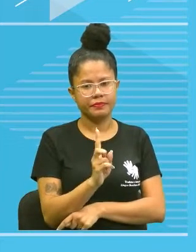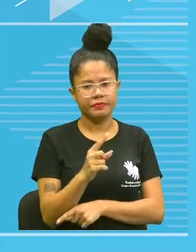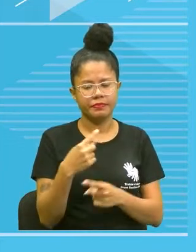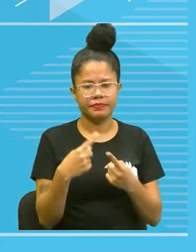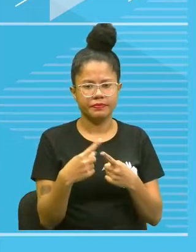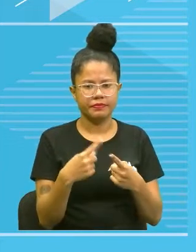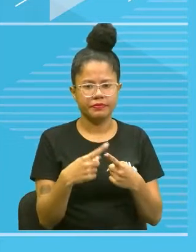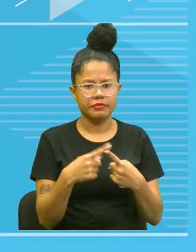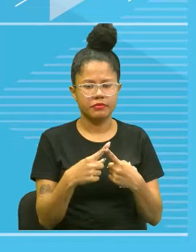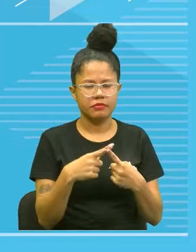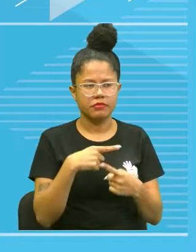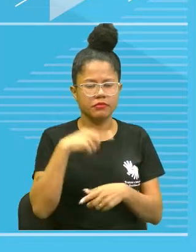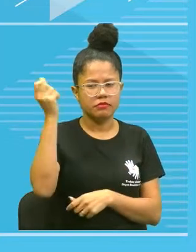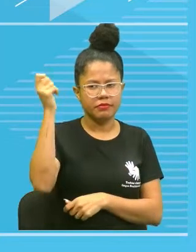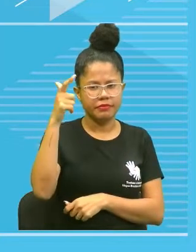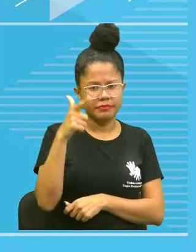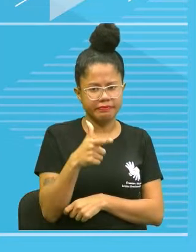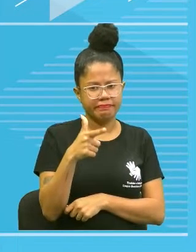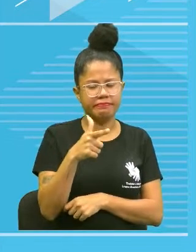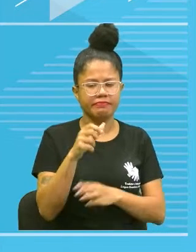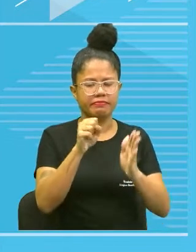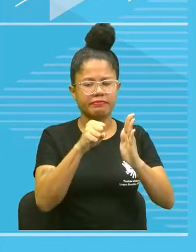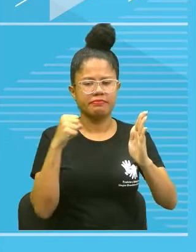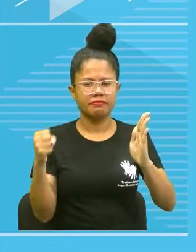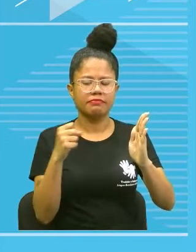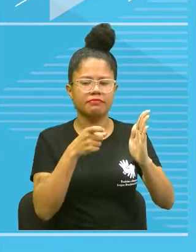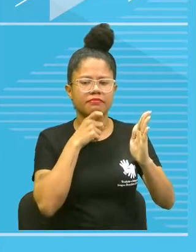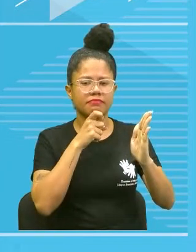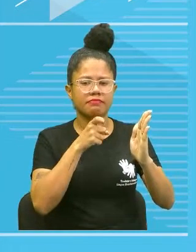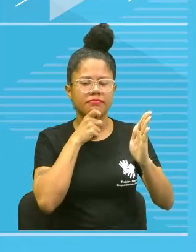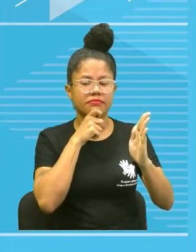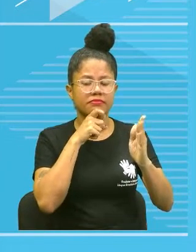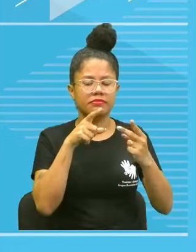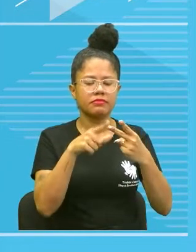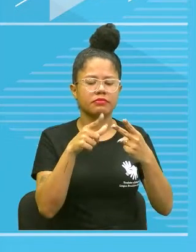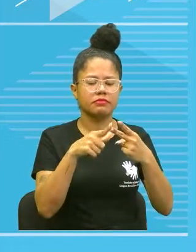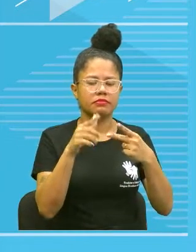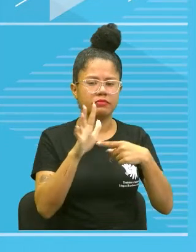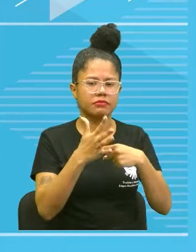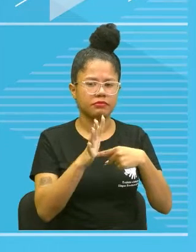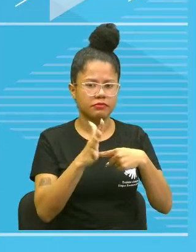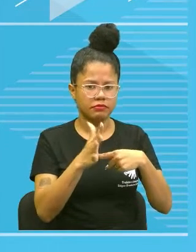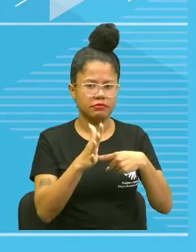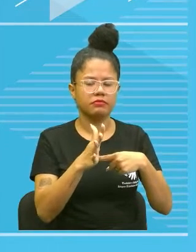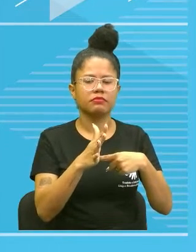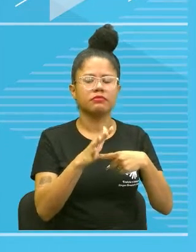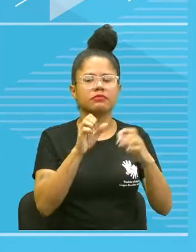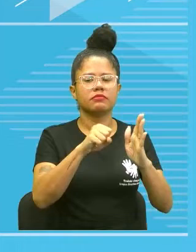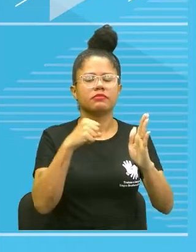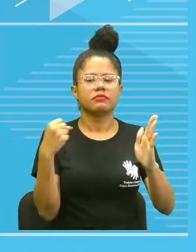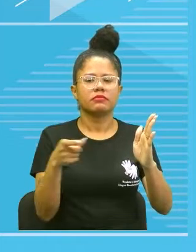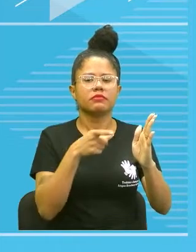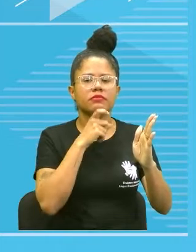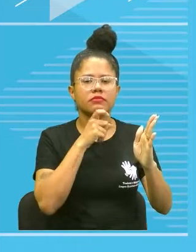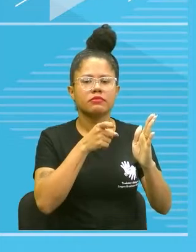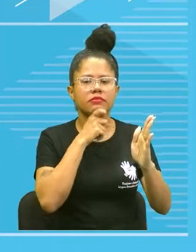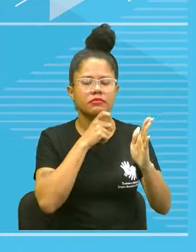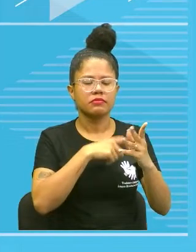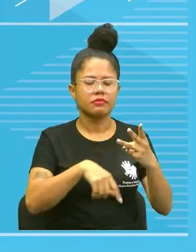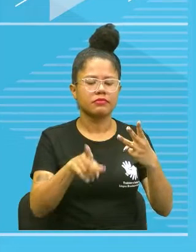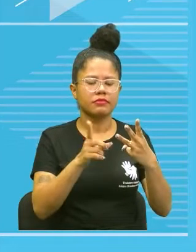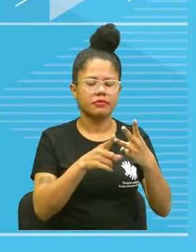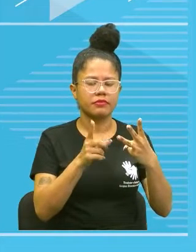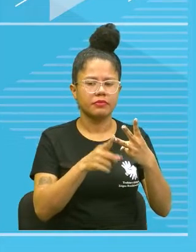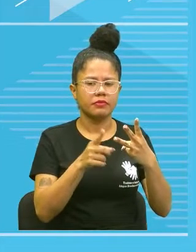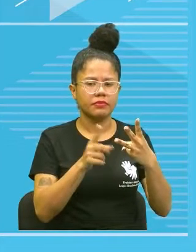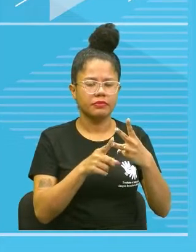da geladeira, né, que acende e transforma em energia luminosa. O próprio motor da geladeira esquenta, então você tem uma energia térmica inserida ao sistema.